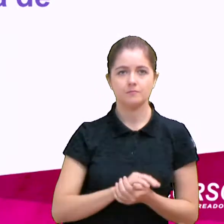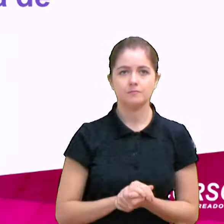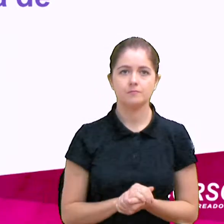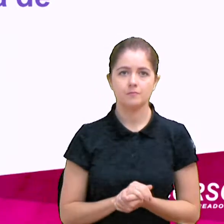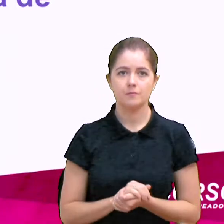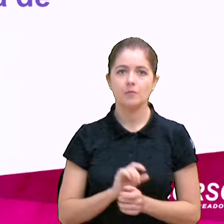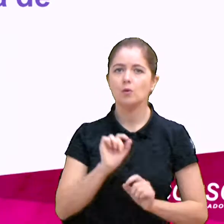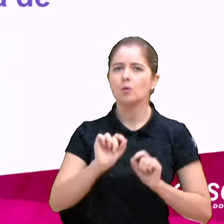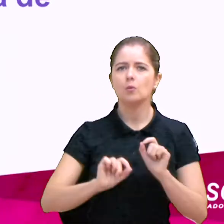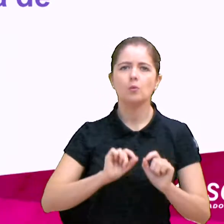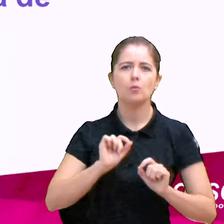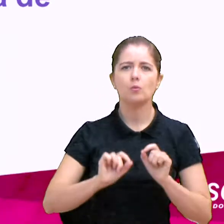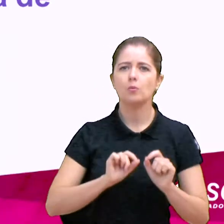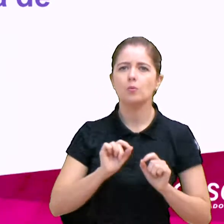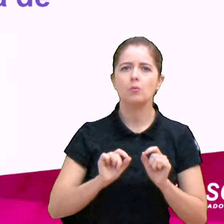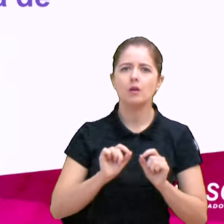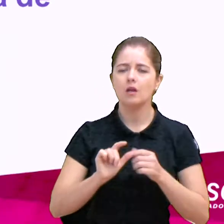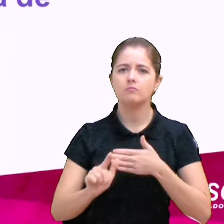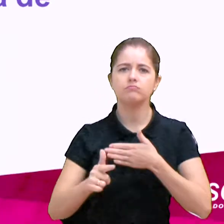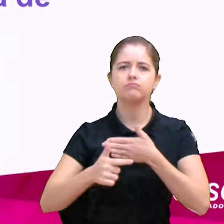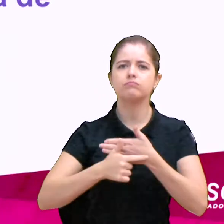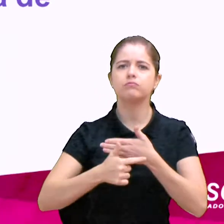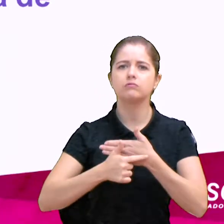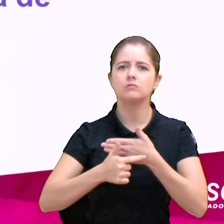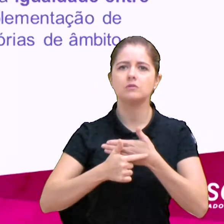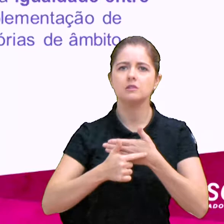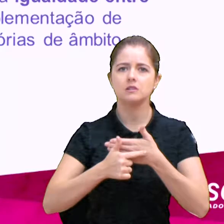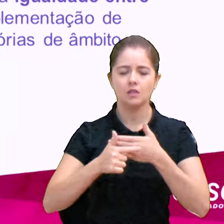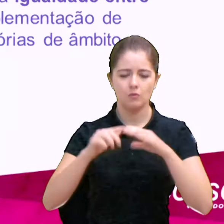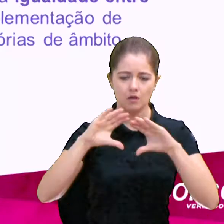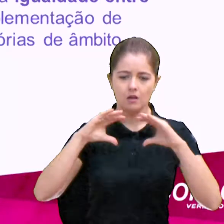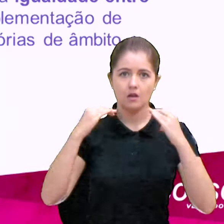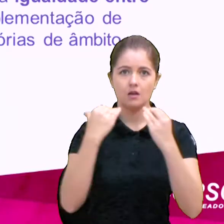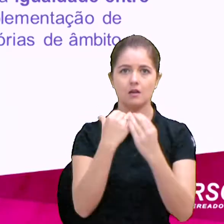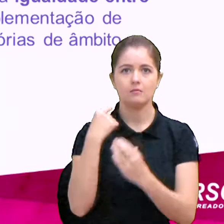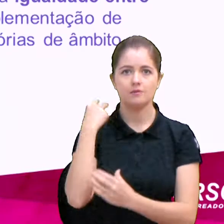à Procuradoria Especial da Mulher na Câmara de Vereadores?